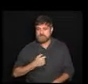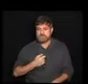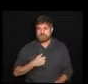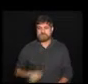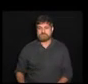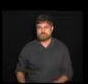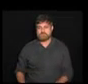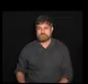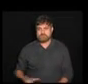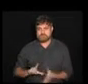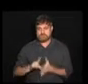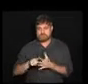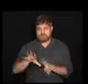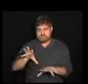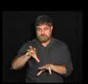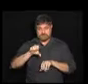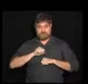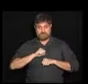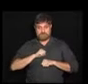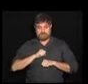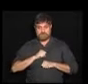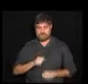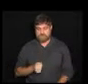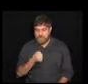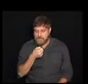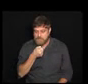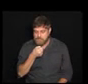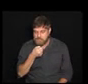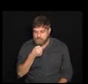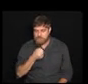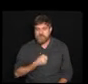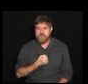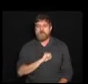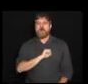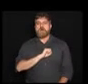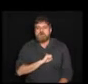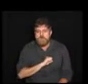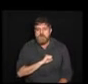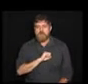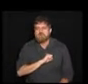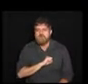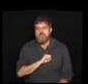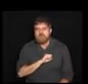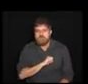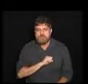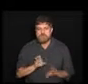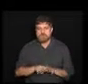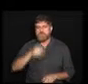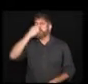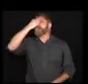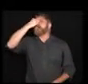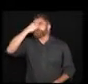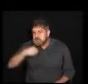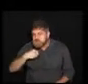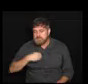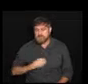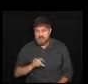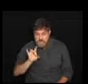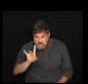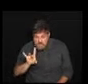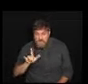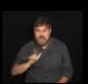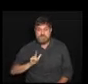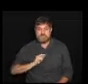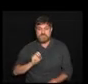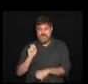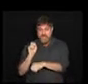essas gotículas e, assim, adquirir a infecção. Ou por tosse ou por espirro. Se fosse só assim, gente, a